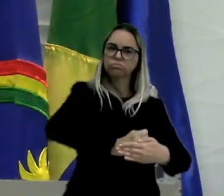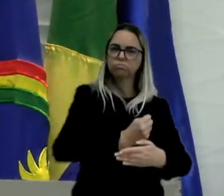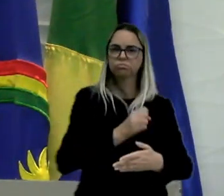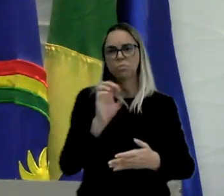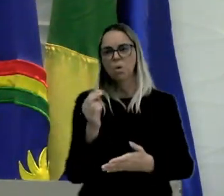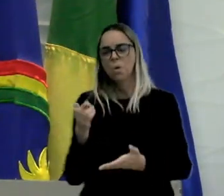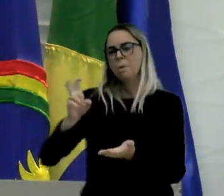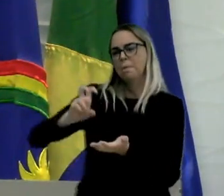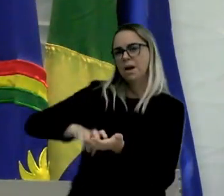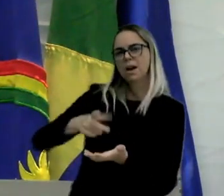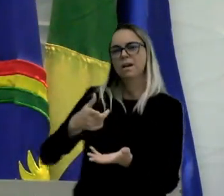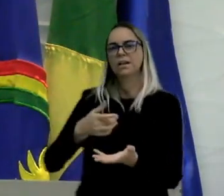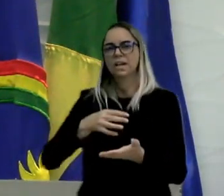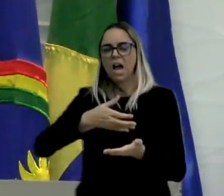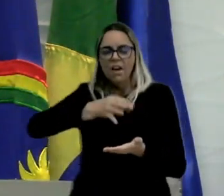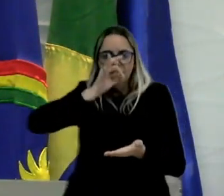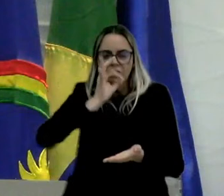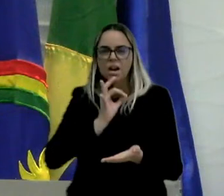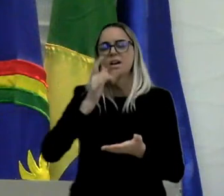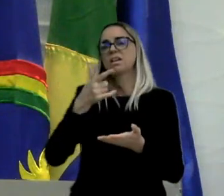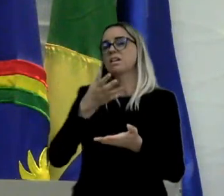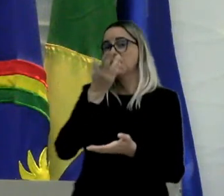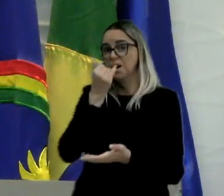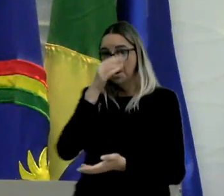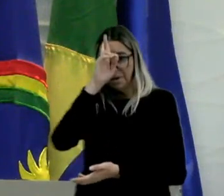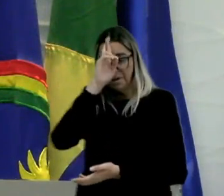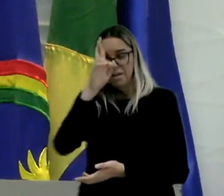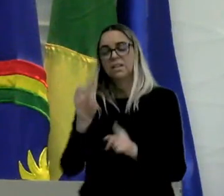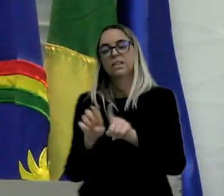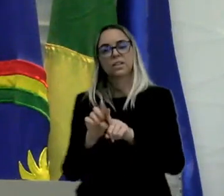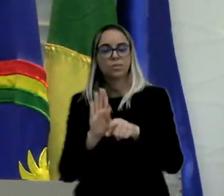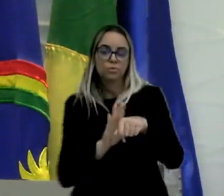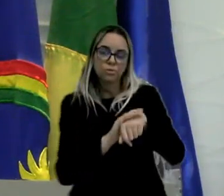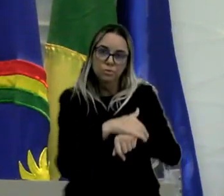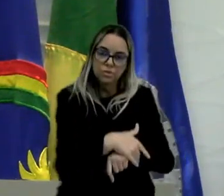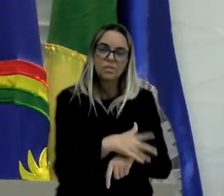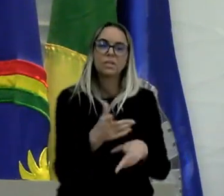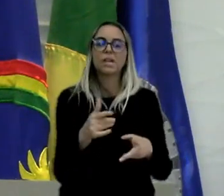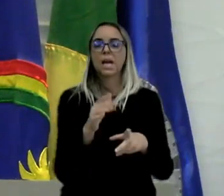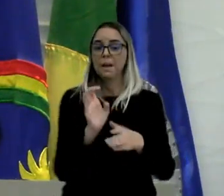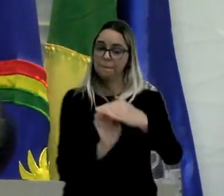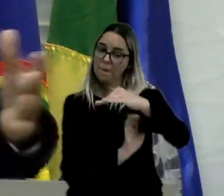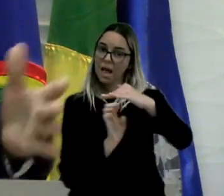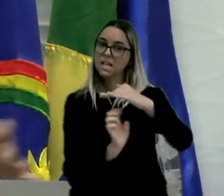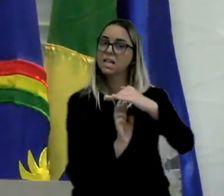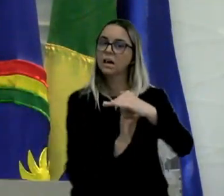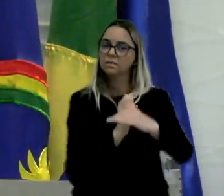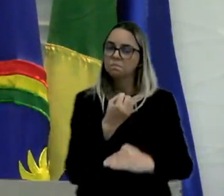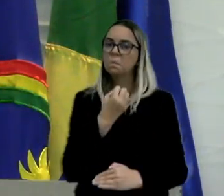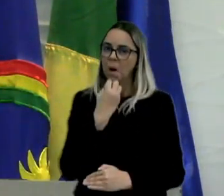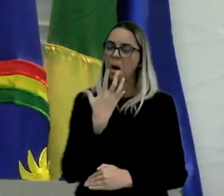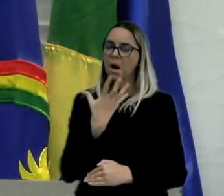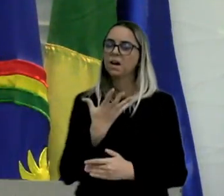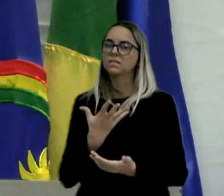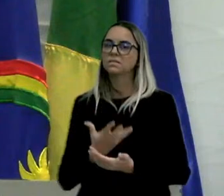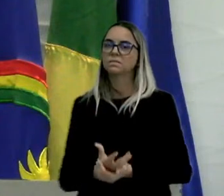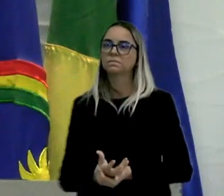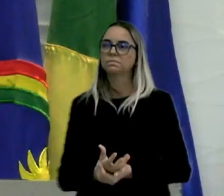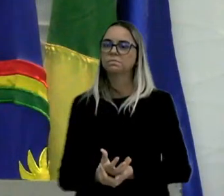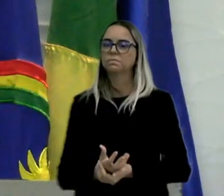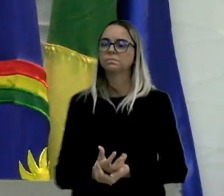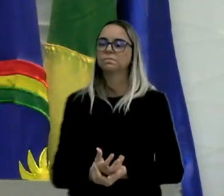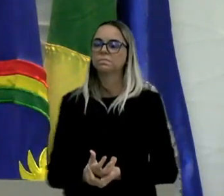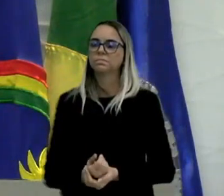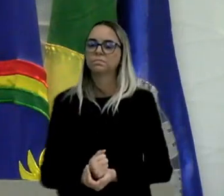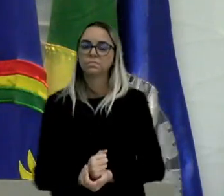janta uma empresa que responsável uma empresa daquela é bem que se queria ganhasse toda ação